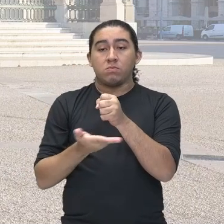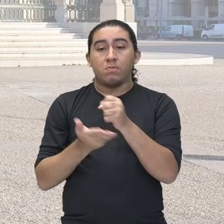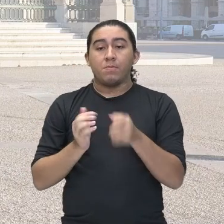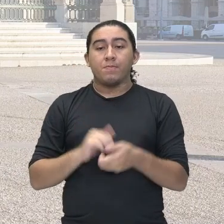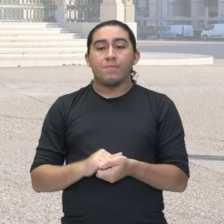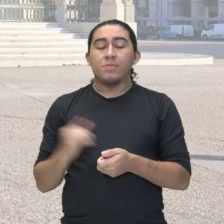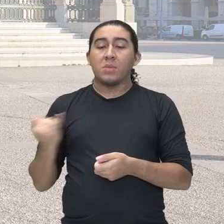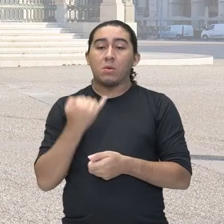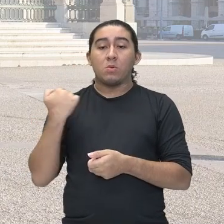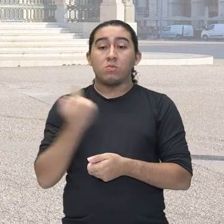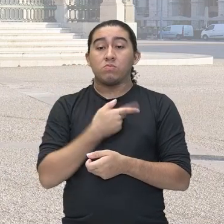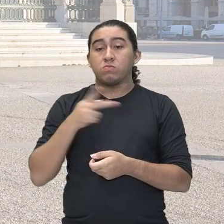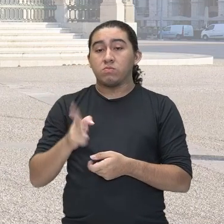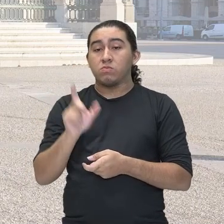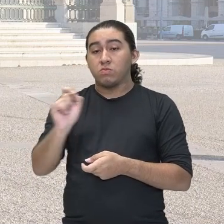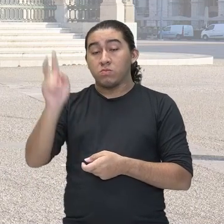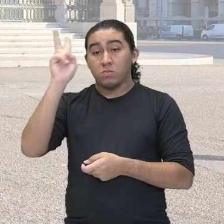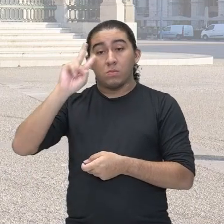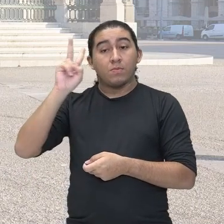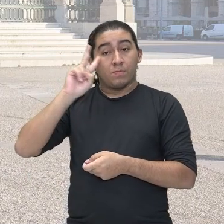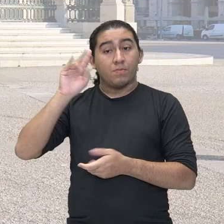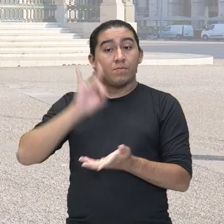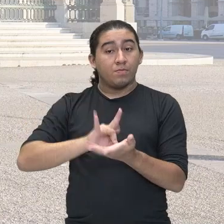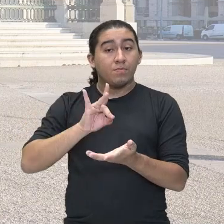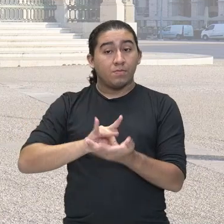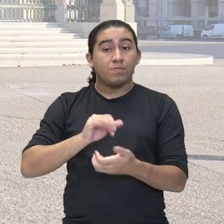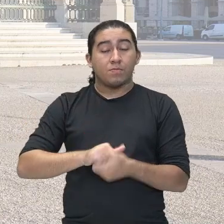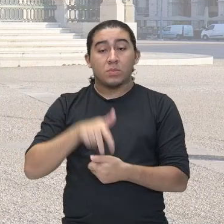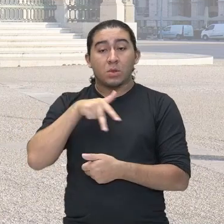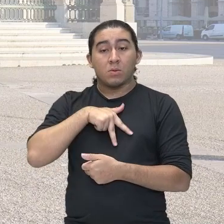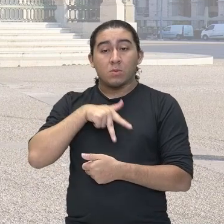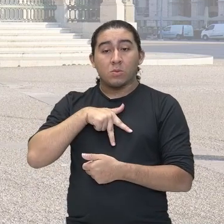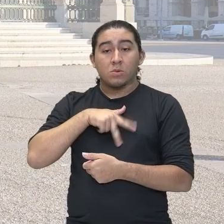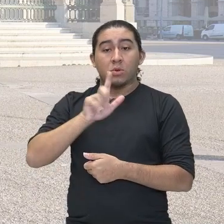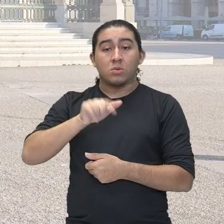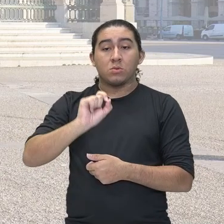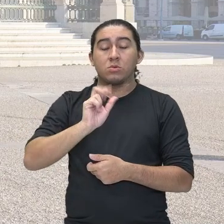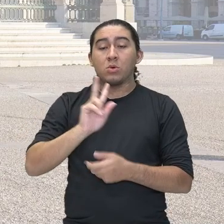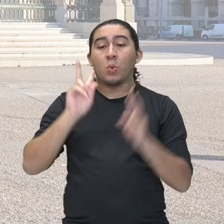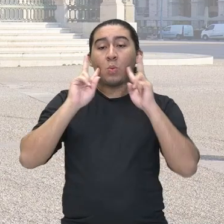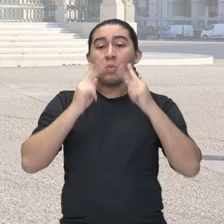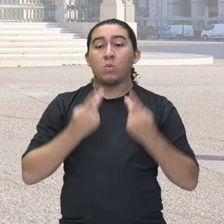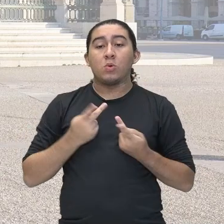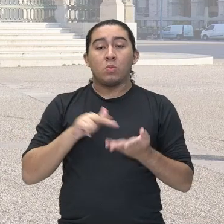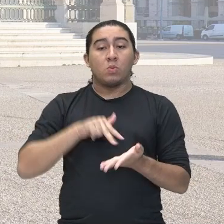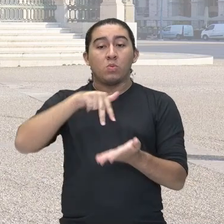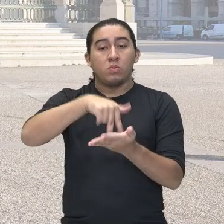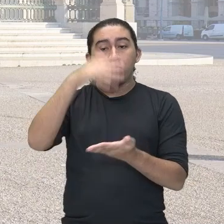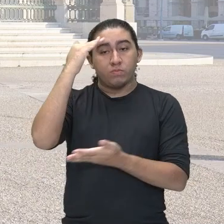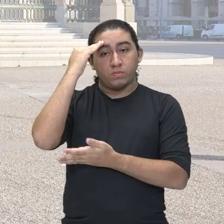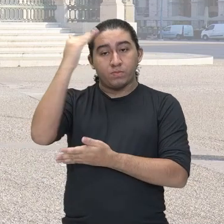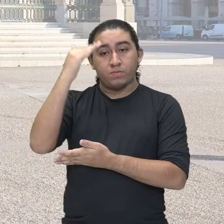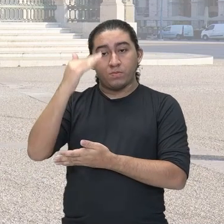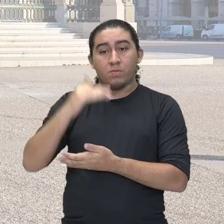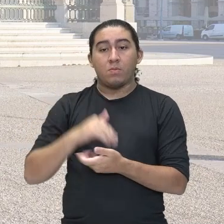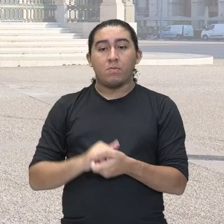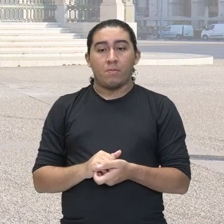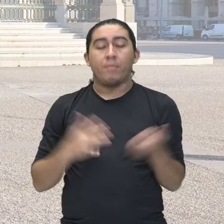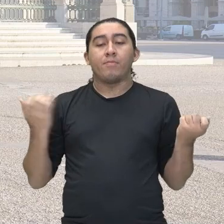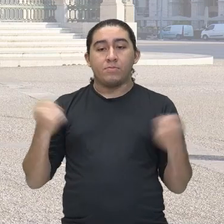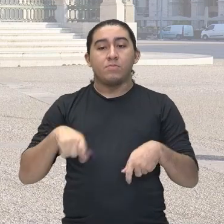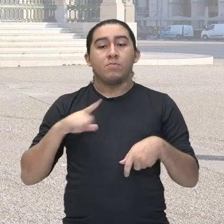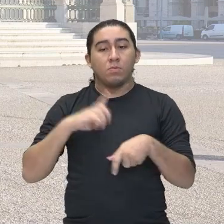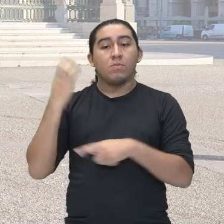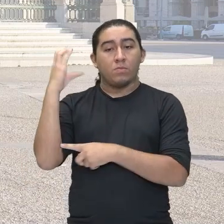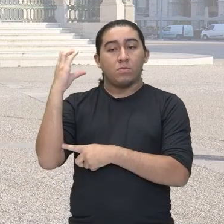a gente estar sempre lembrando, antropocentrismo, homem, centro de tudo. O homem é capaz, a